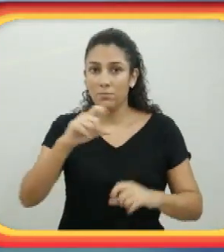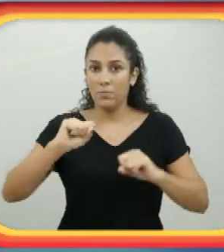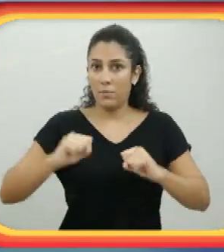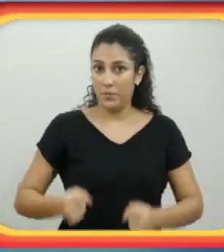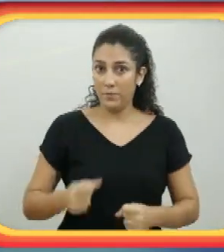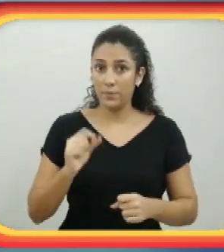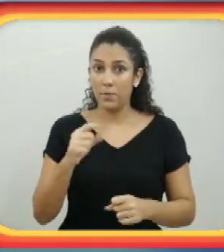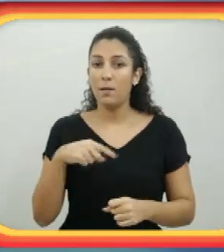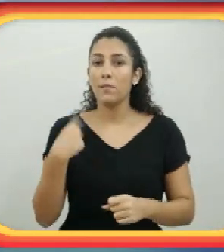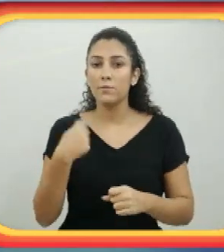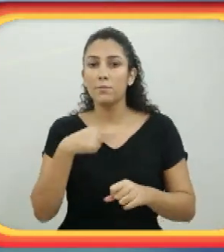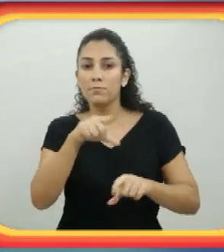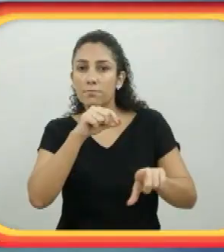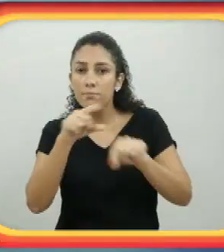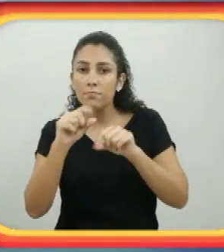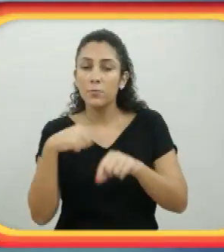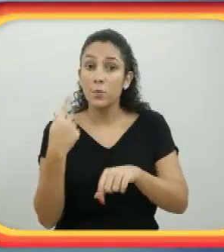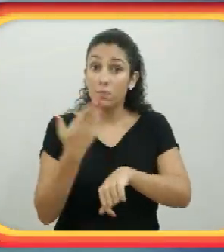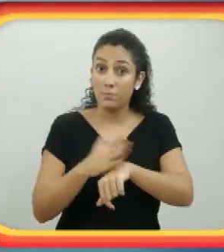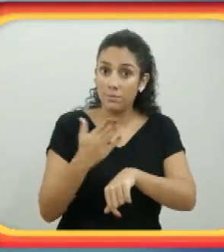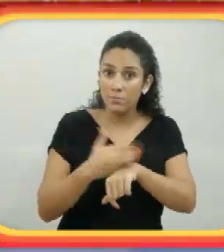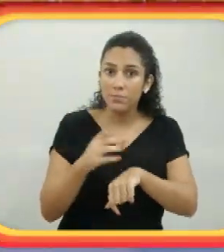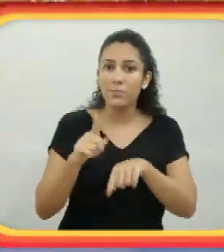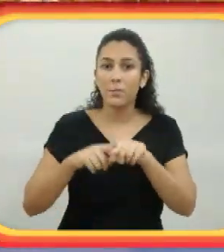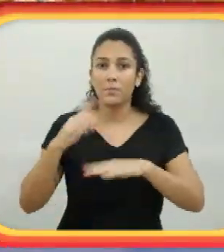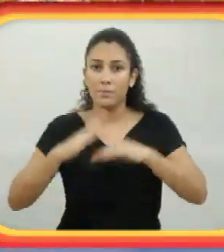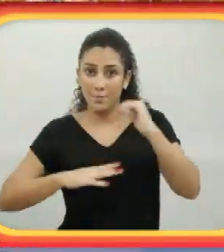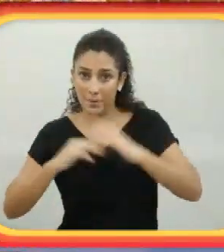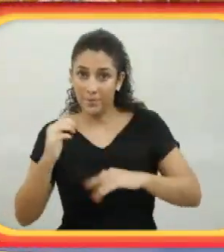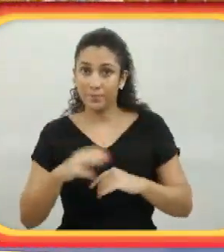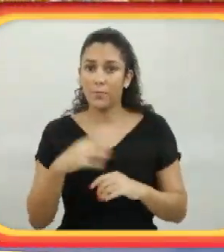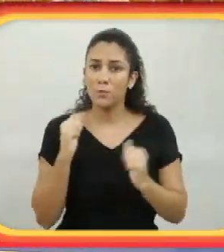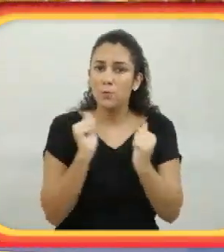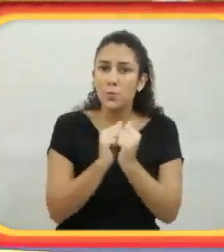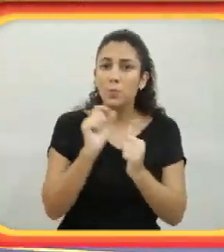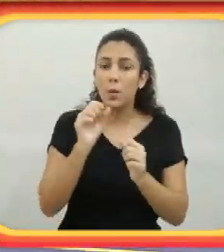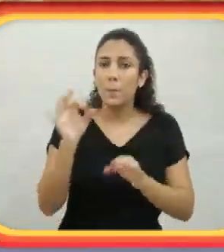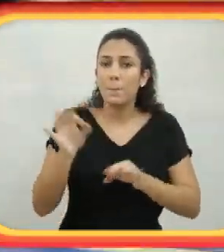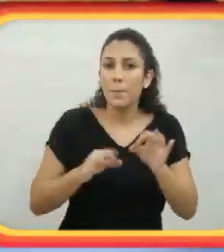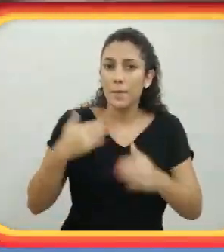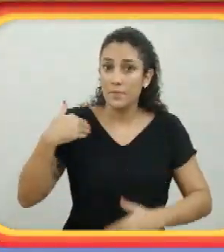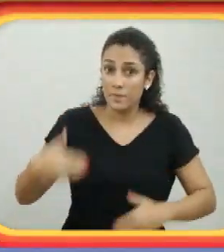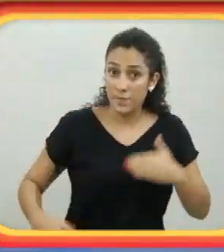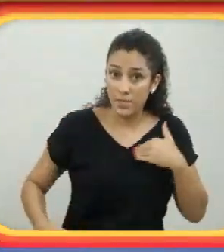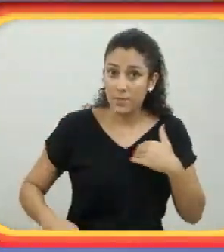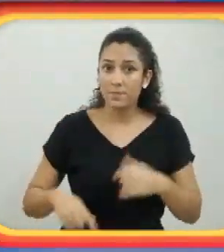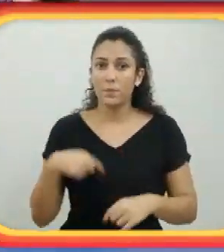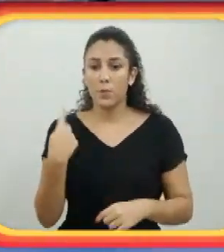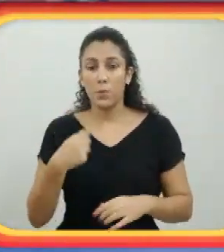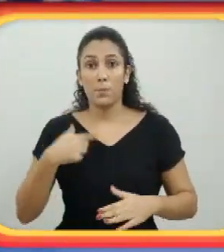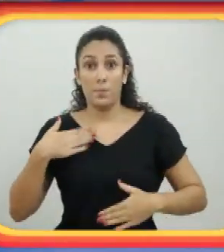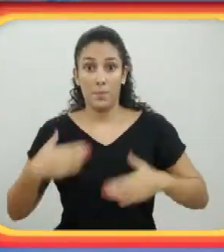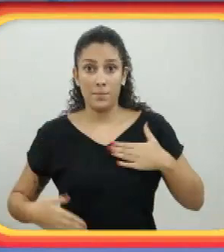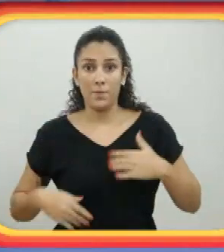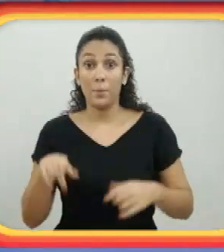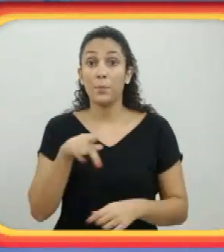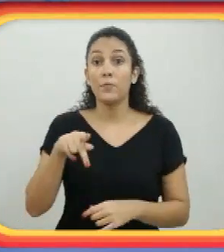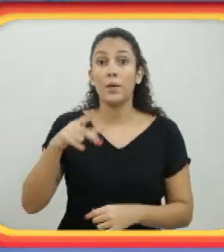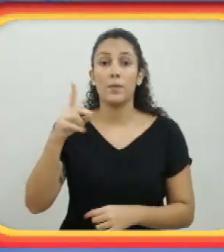vamos construindo o nosso treinamento técnico e tático aqui. E junto com isso tem uma preparação física que é feita